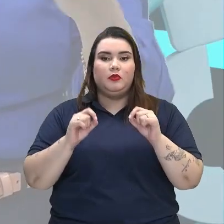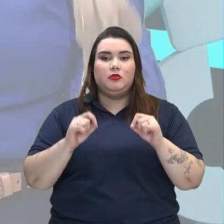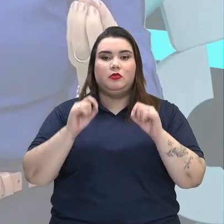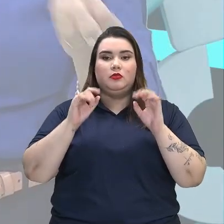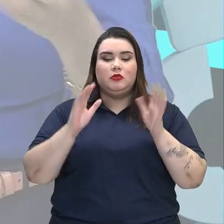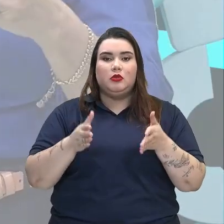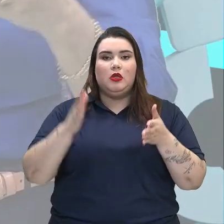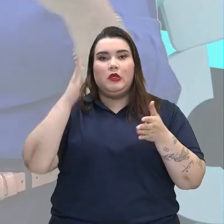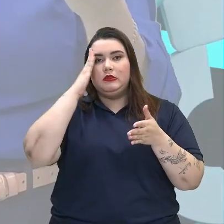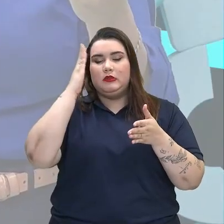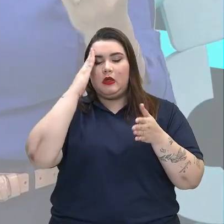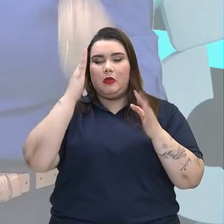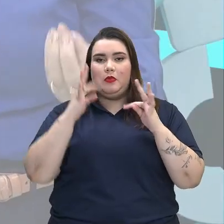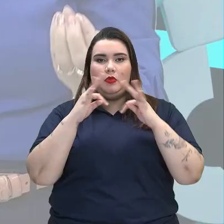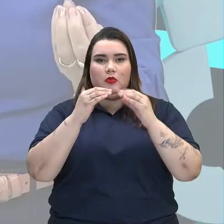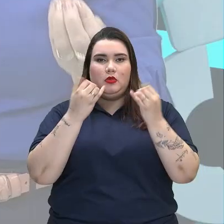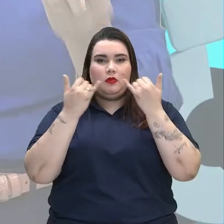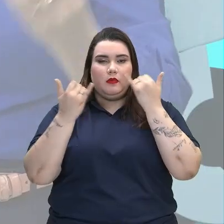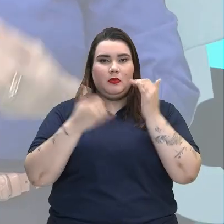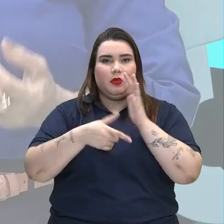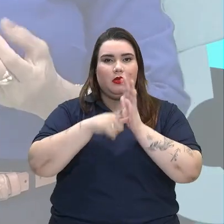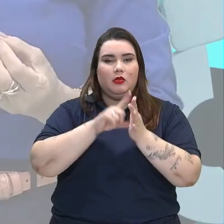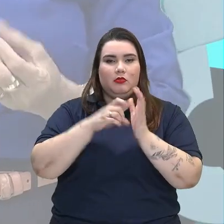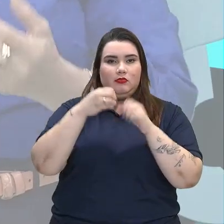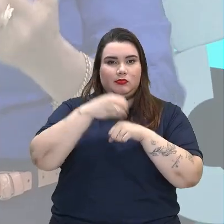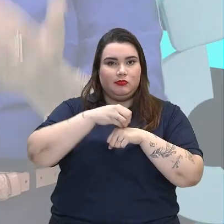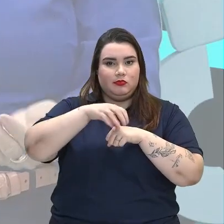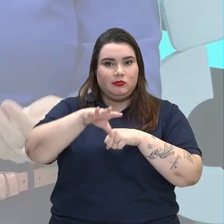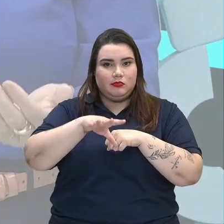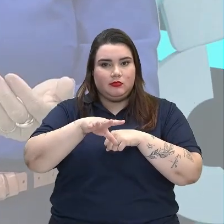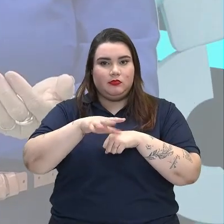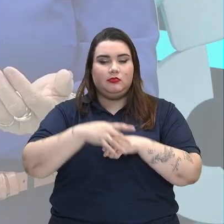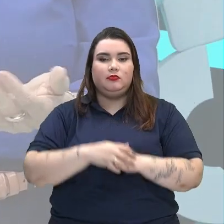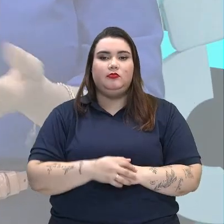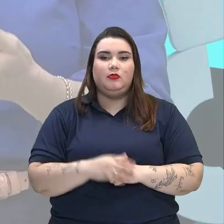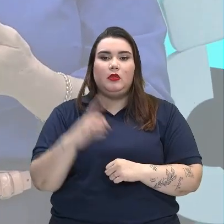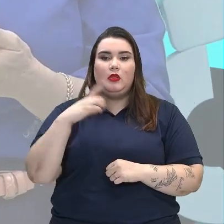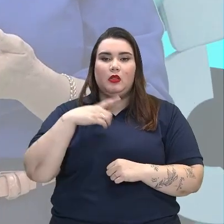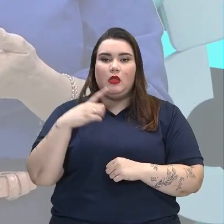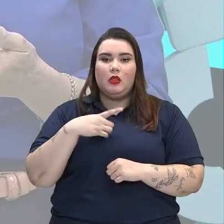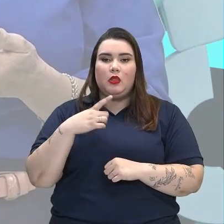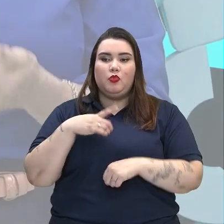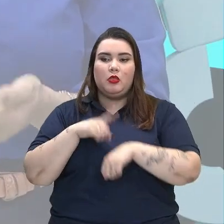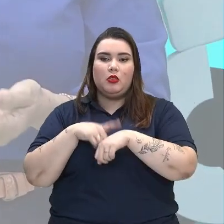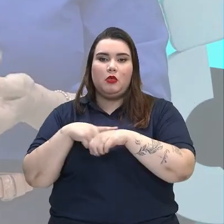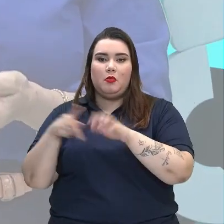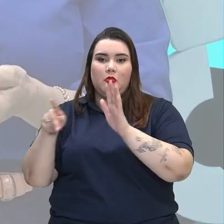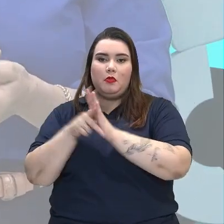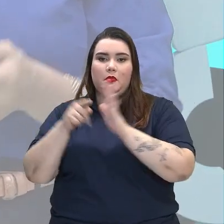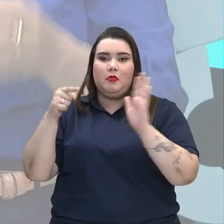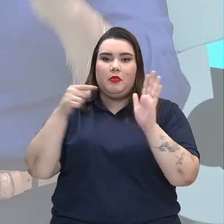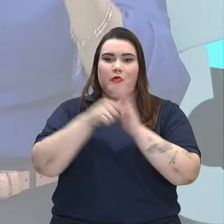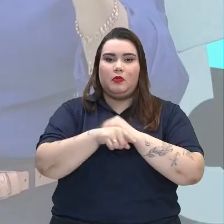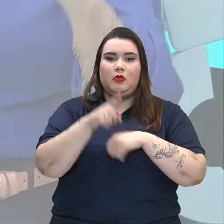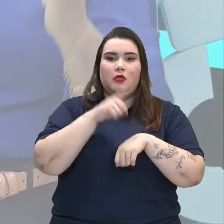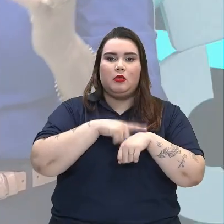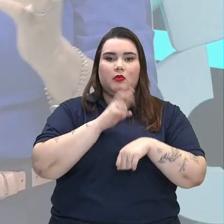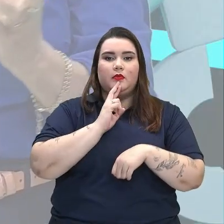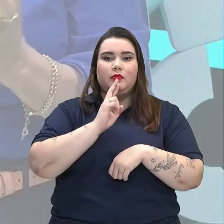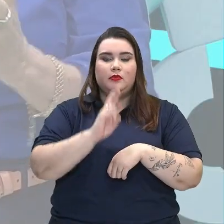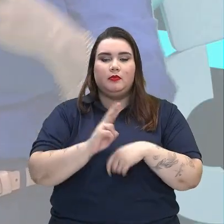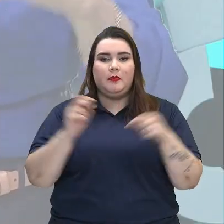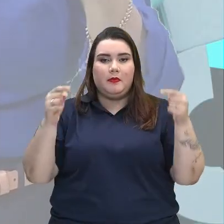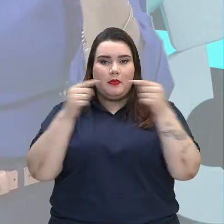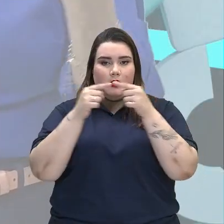estruturada, pensada, planejada e que tem um tempo para a pergunta e um tempo de resposta. E há também que se